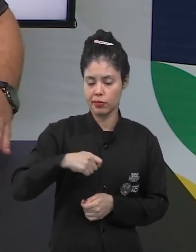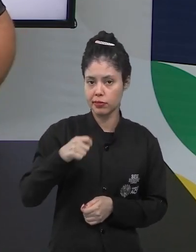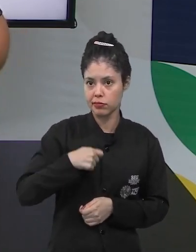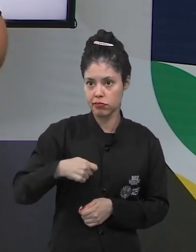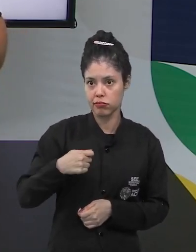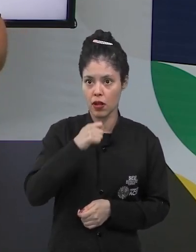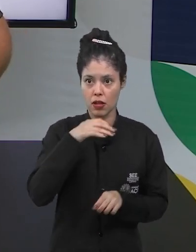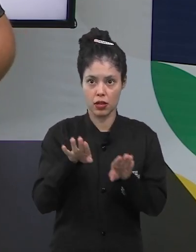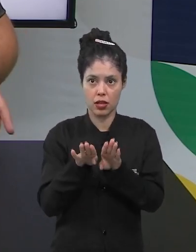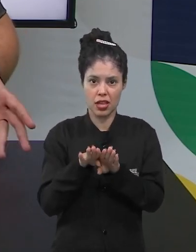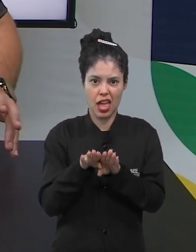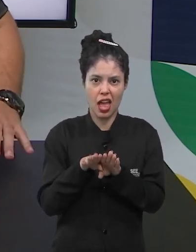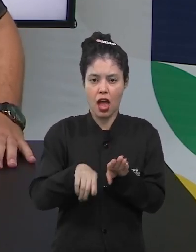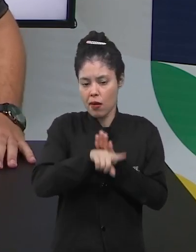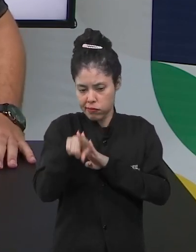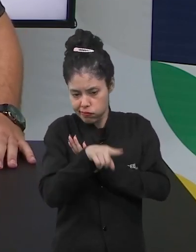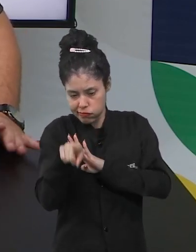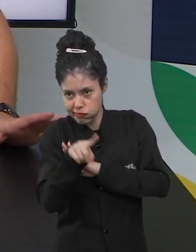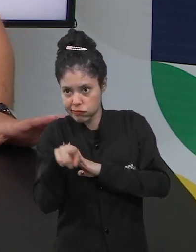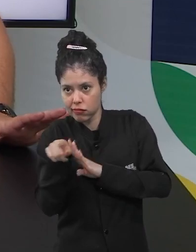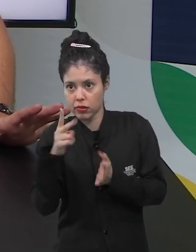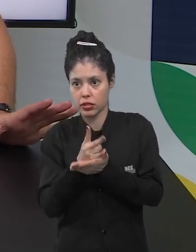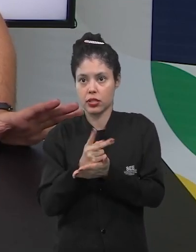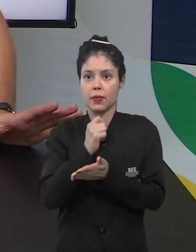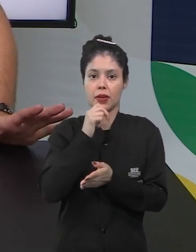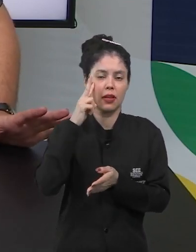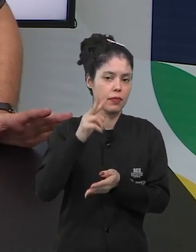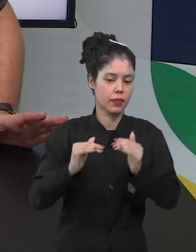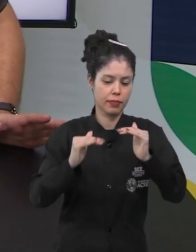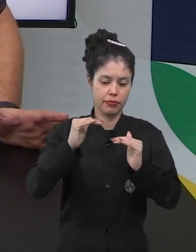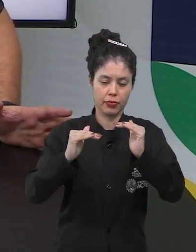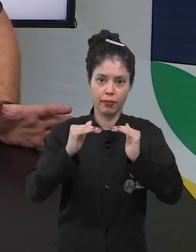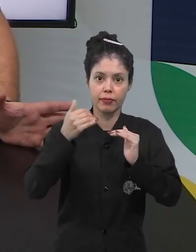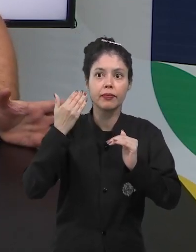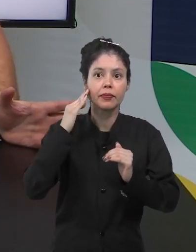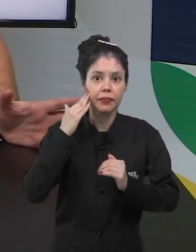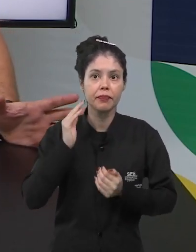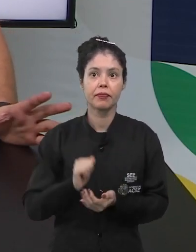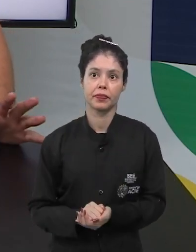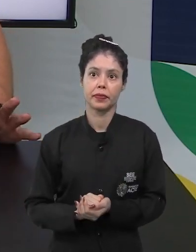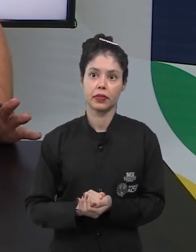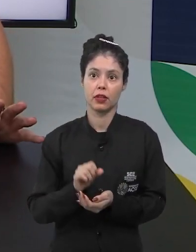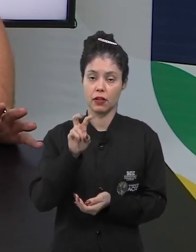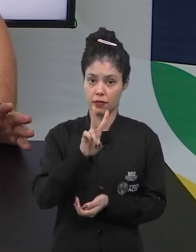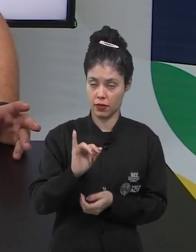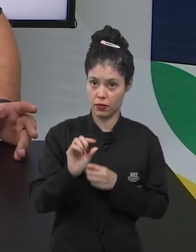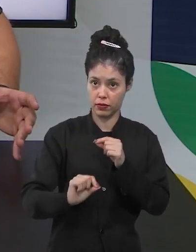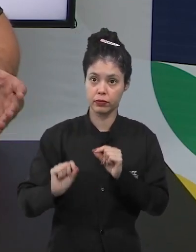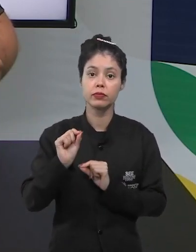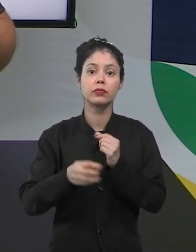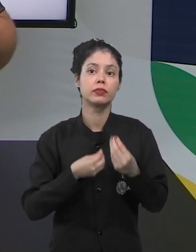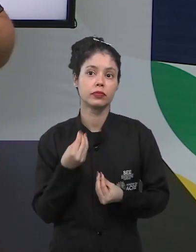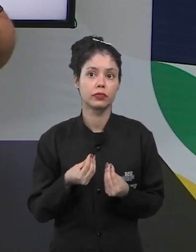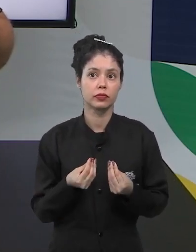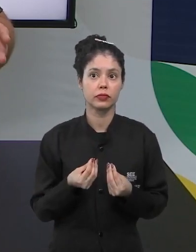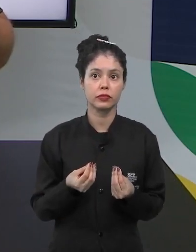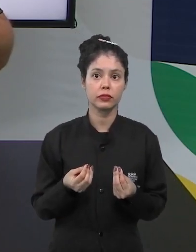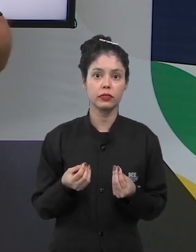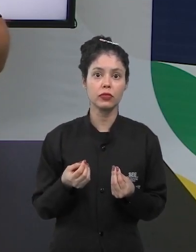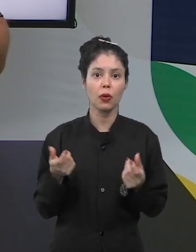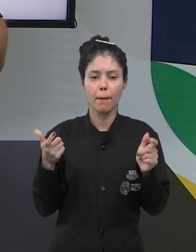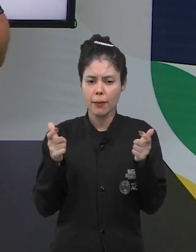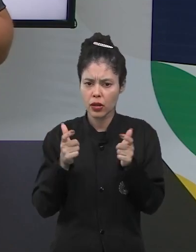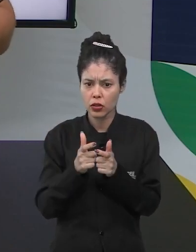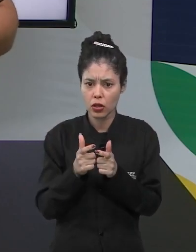trepidaçõezinhas que tem um desgaste maior e aí a gente tem que ir para aquele balanceamento. O balanceamento vai funcionar dessa seguinte forma. Quanto menor a